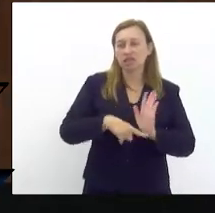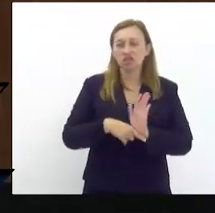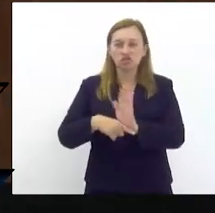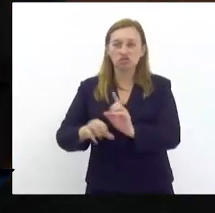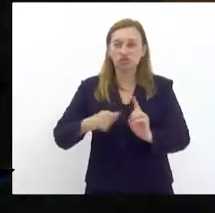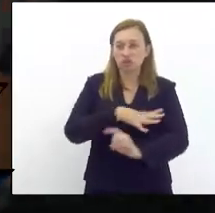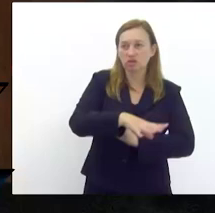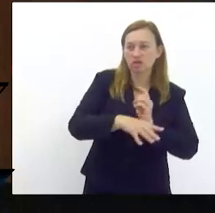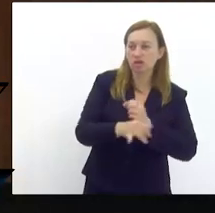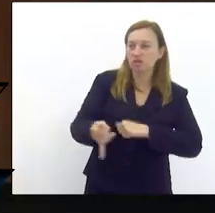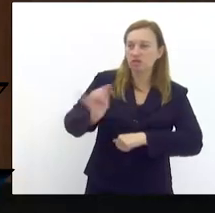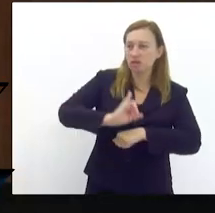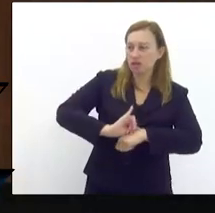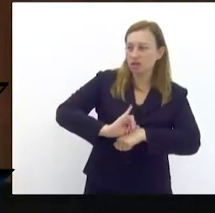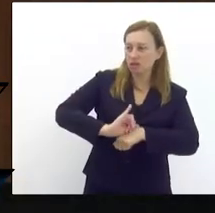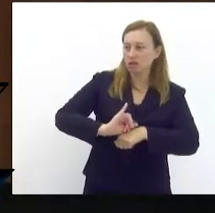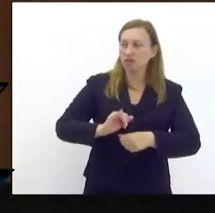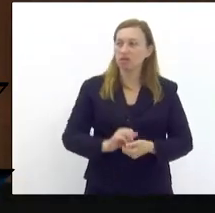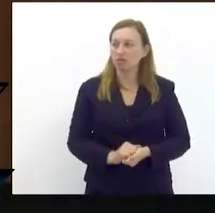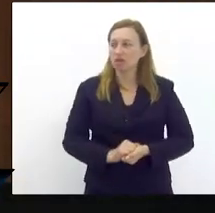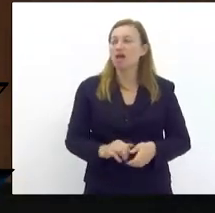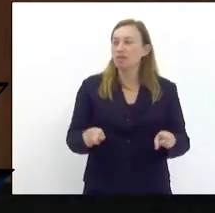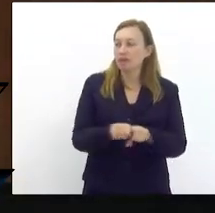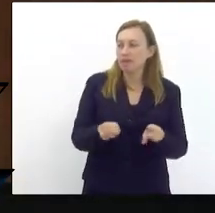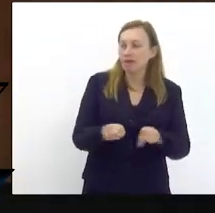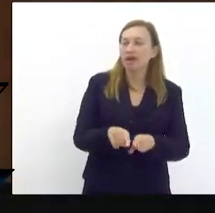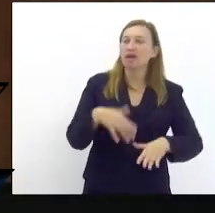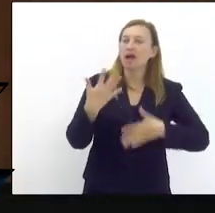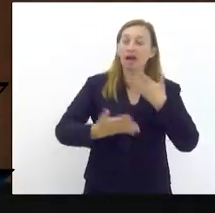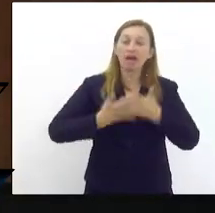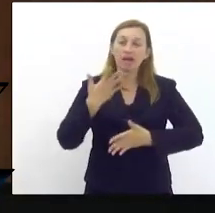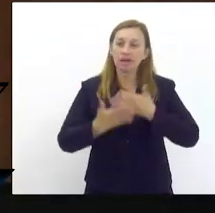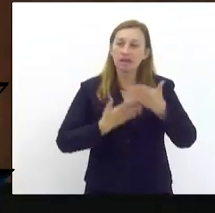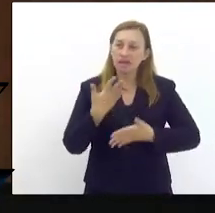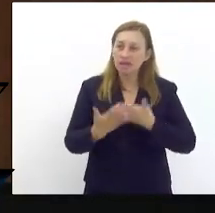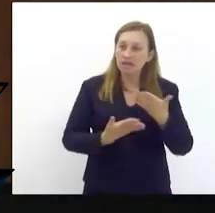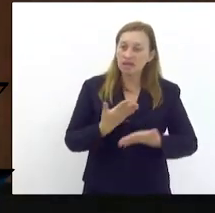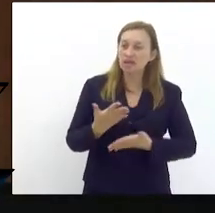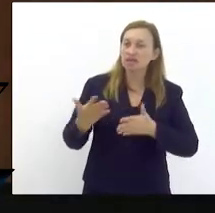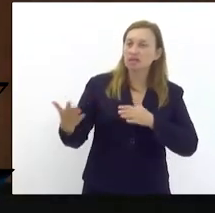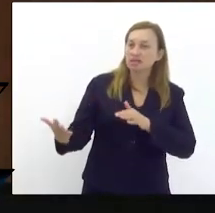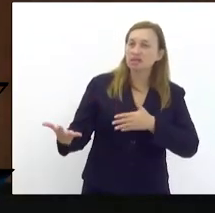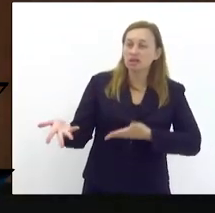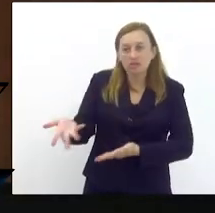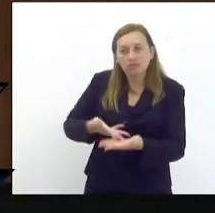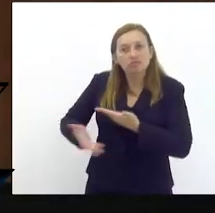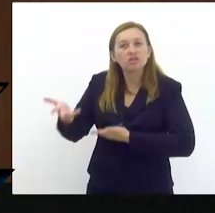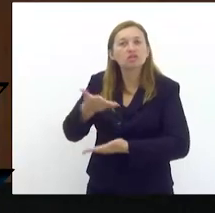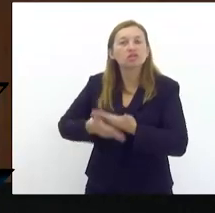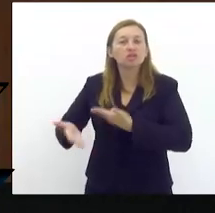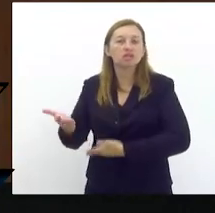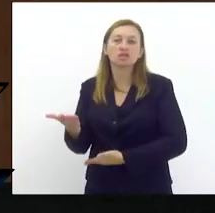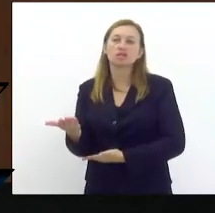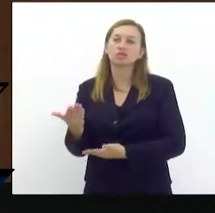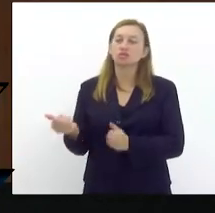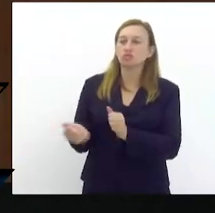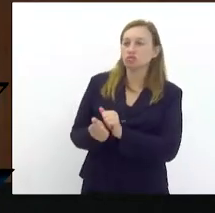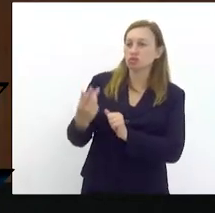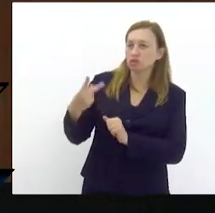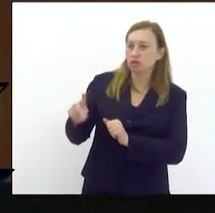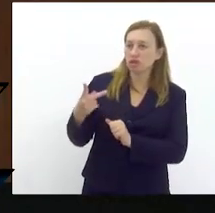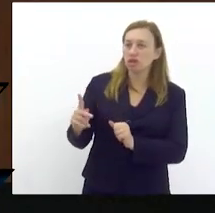de Volta Redonda também tive o prazer de fazer uma grande parceria com ele inclusive algumas